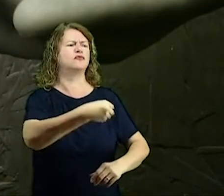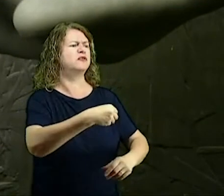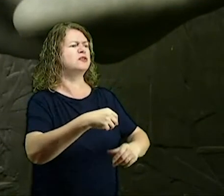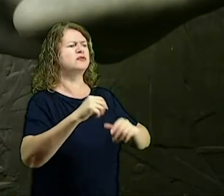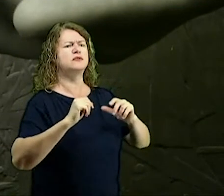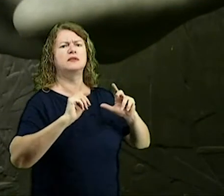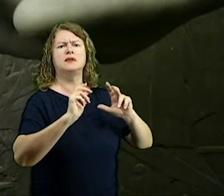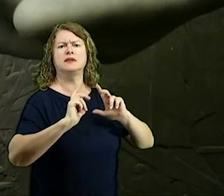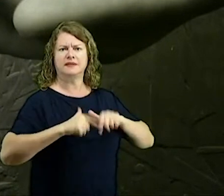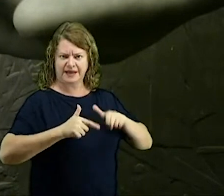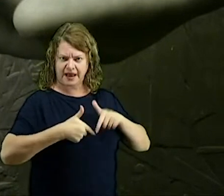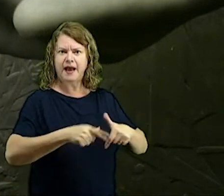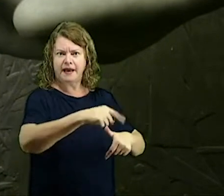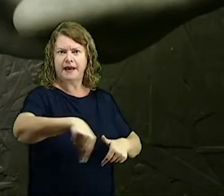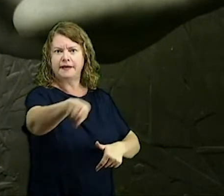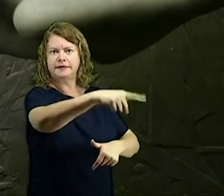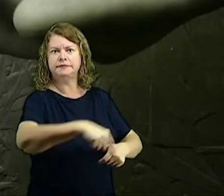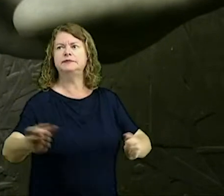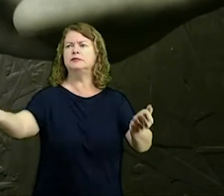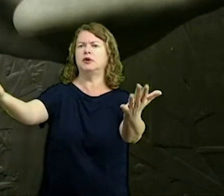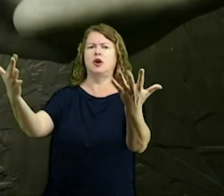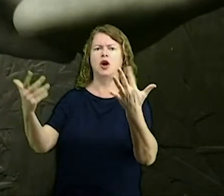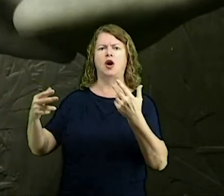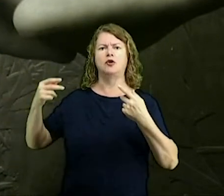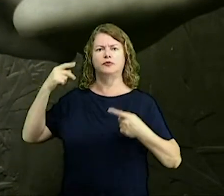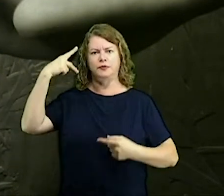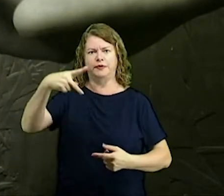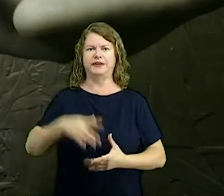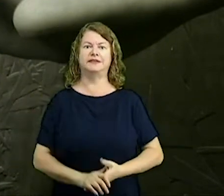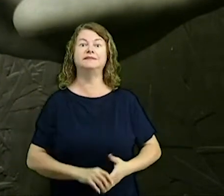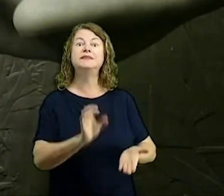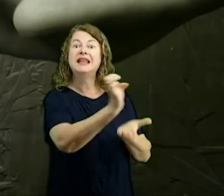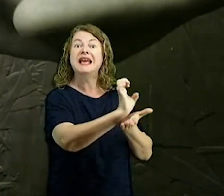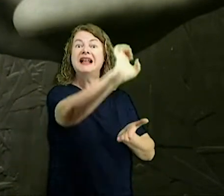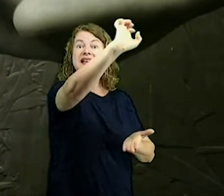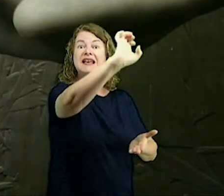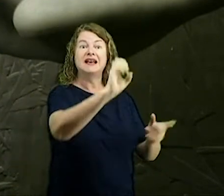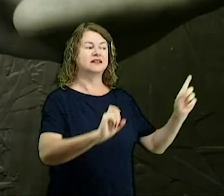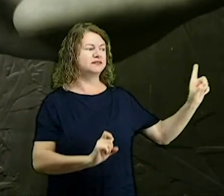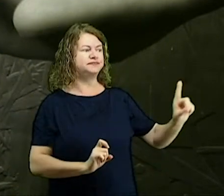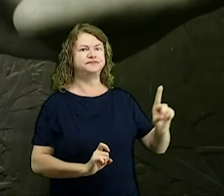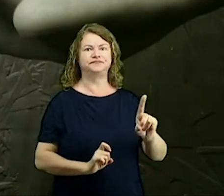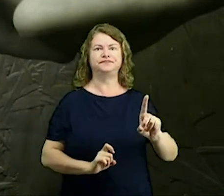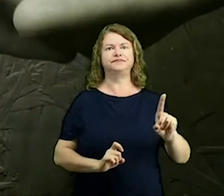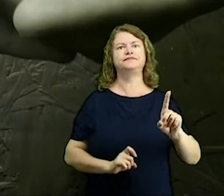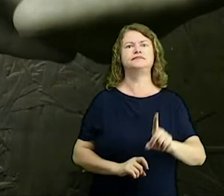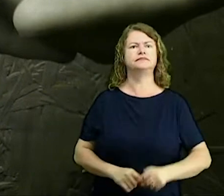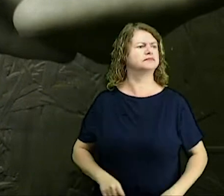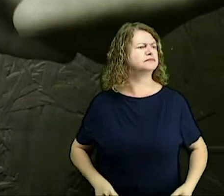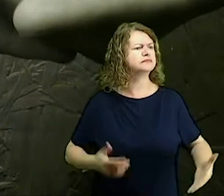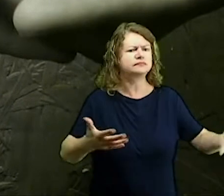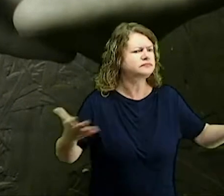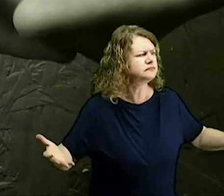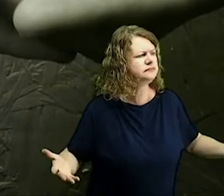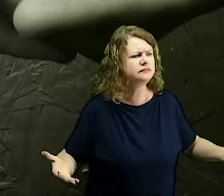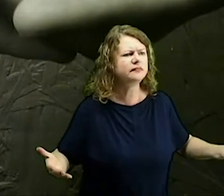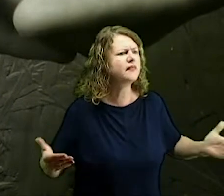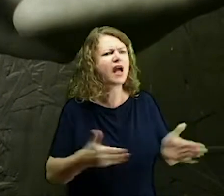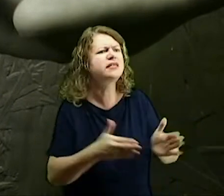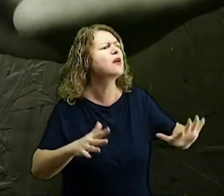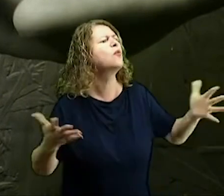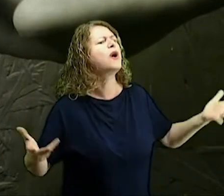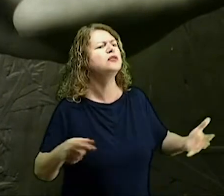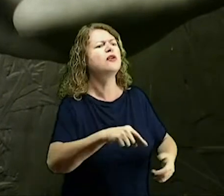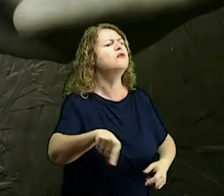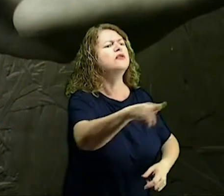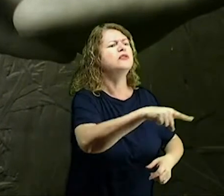Elias se chegou a todo o povo e disse: até quando coxeareis entre dois pensamentos? Até